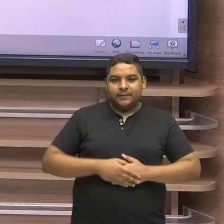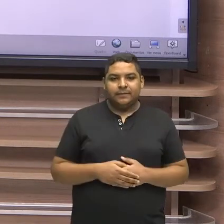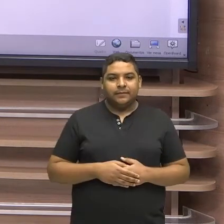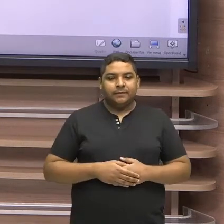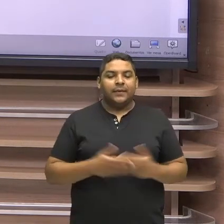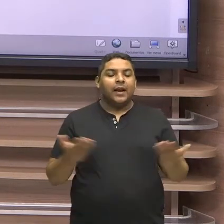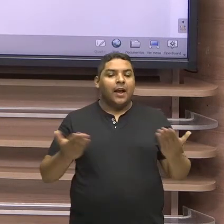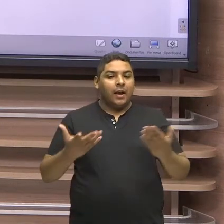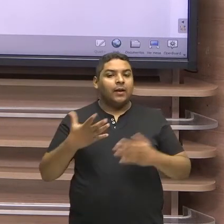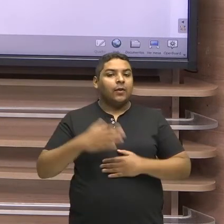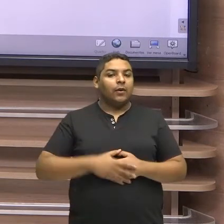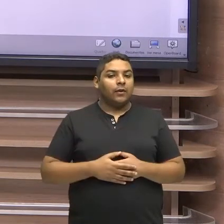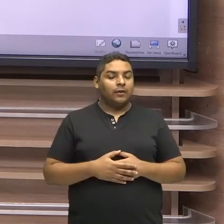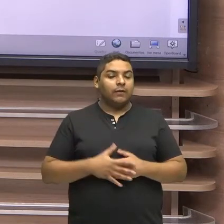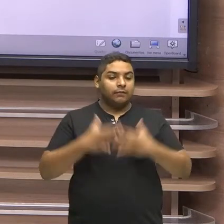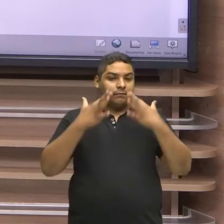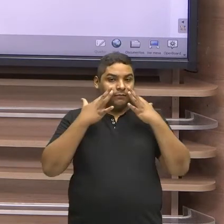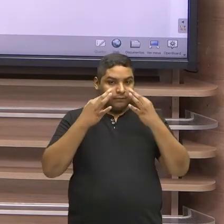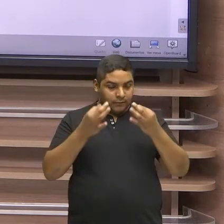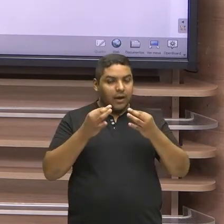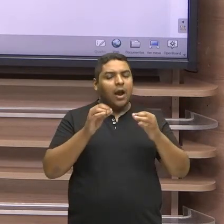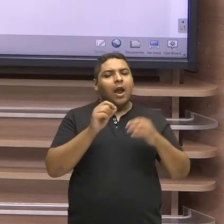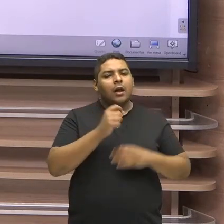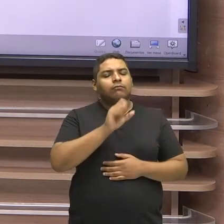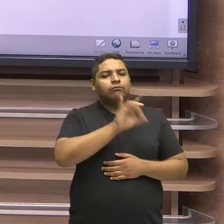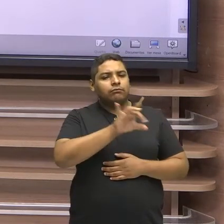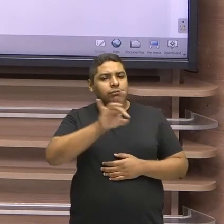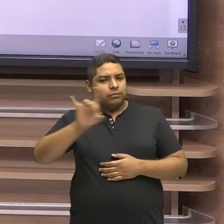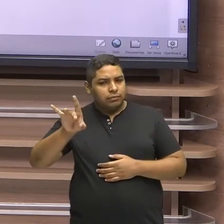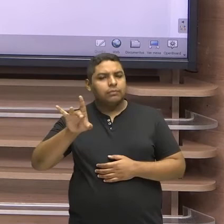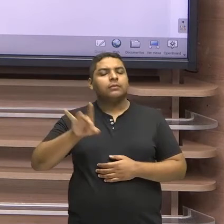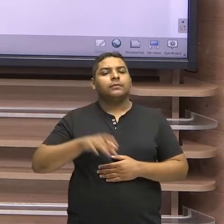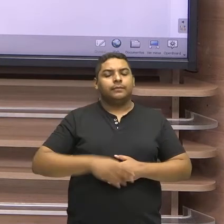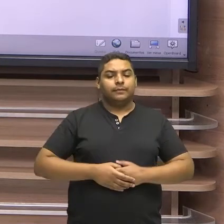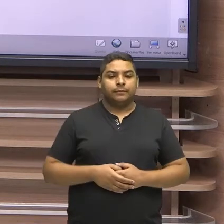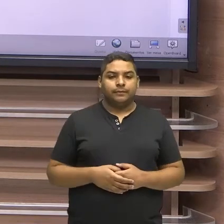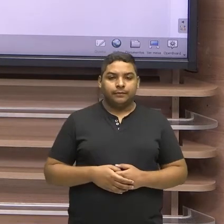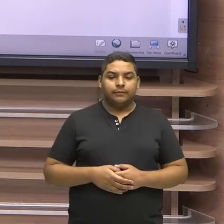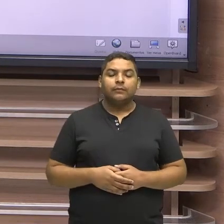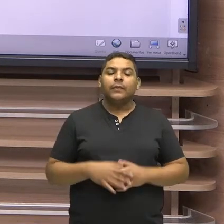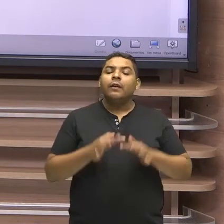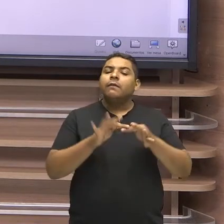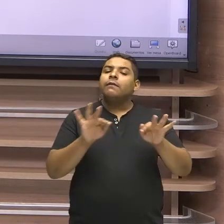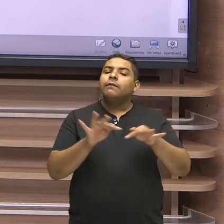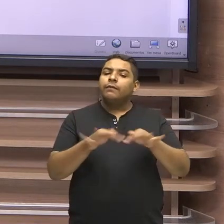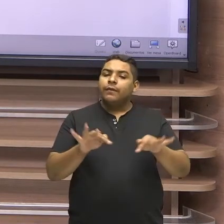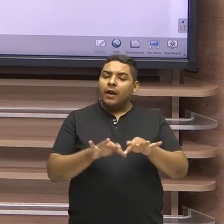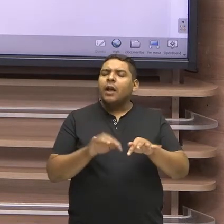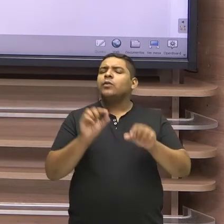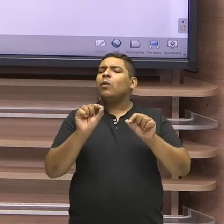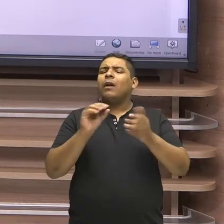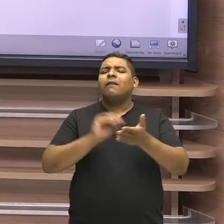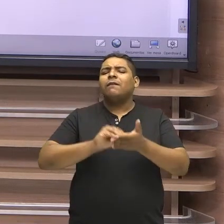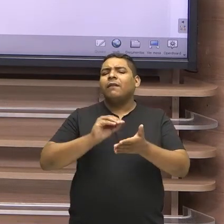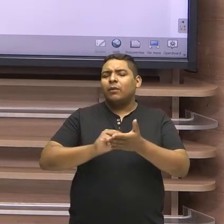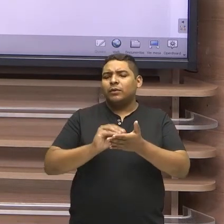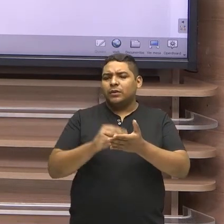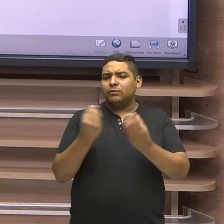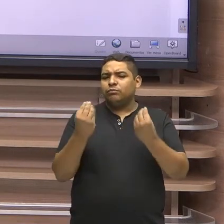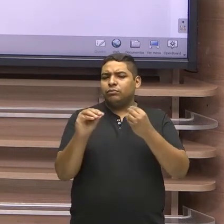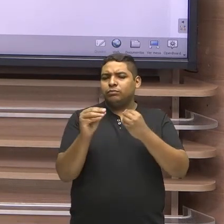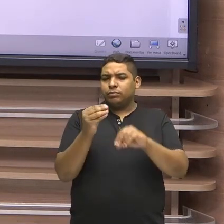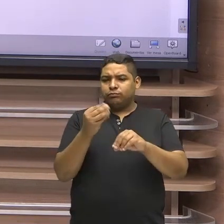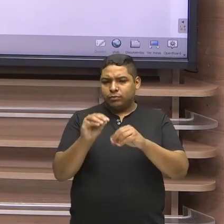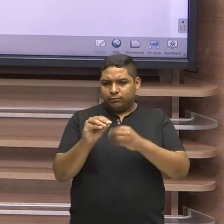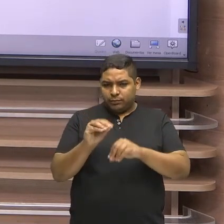vamos conferir de uma por uma aqui, junto comigo, essas frases. O que está faltando para completar essas frases? Vamos dar uma olhada